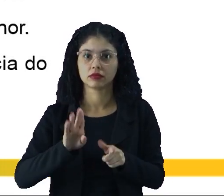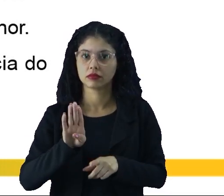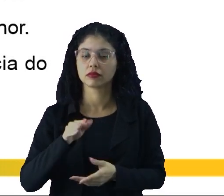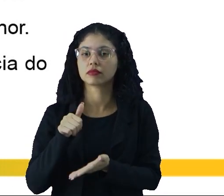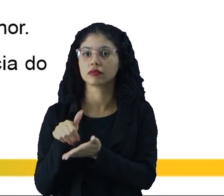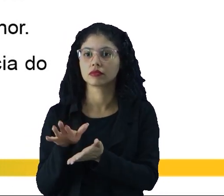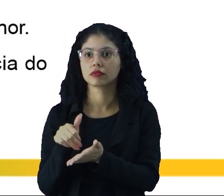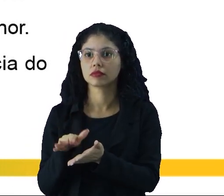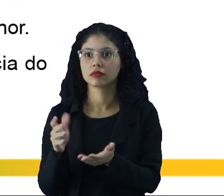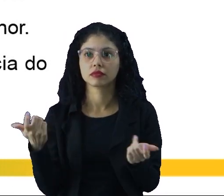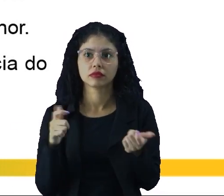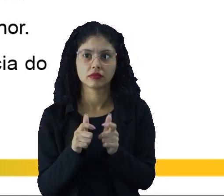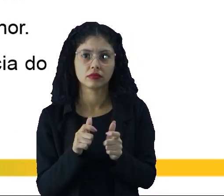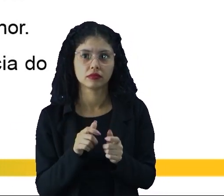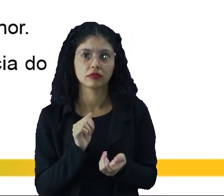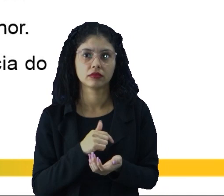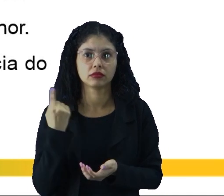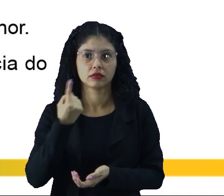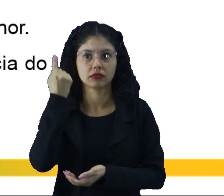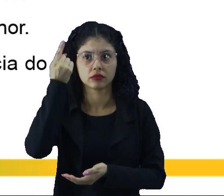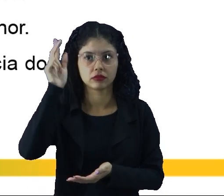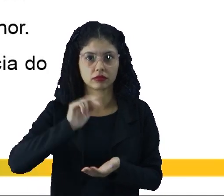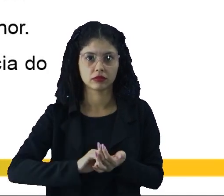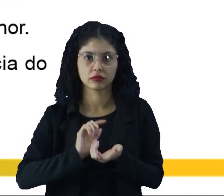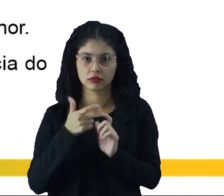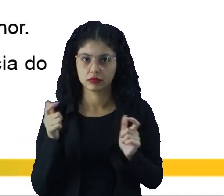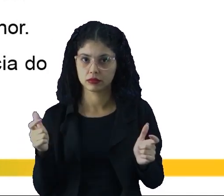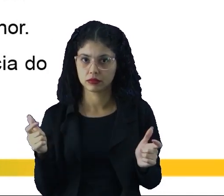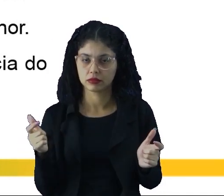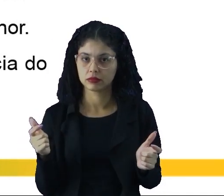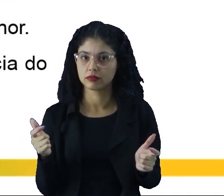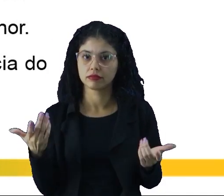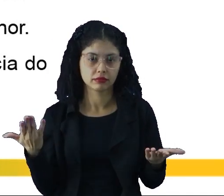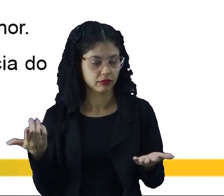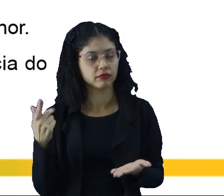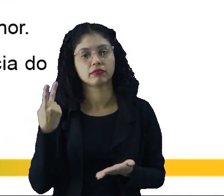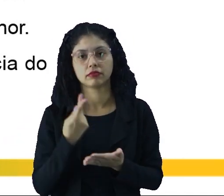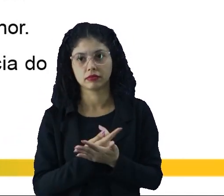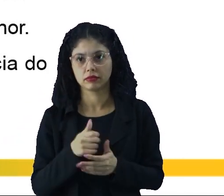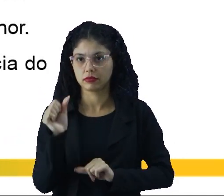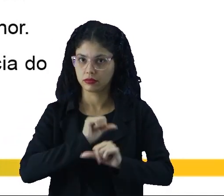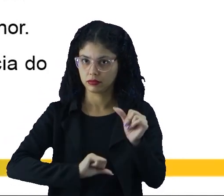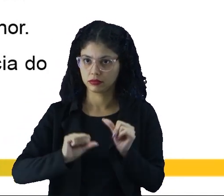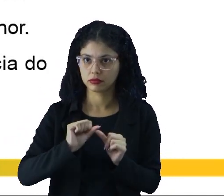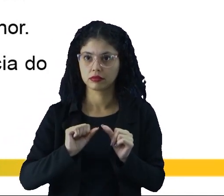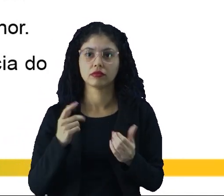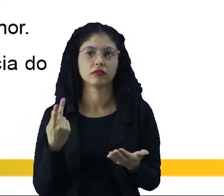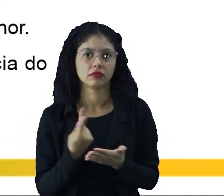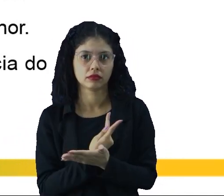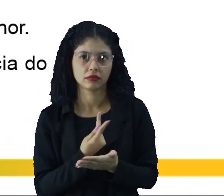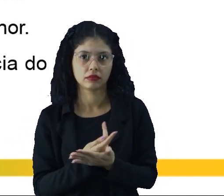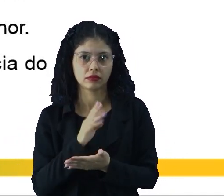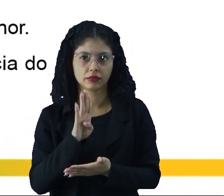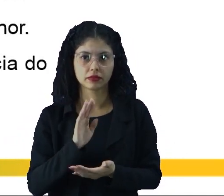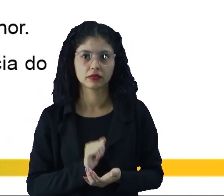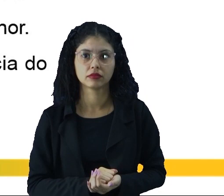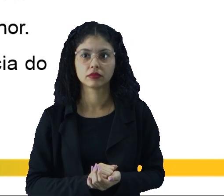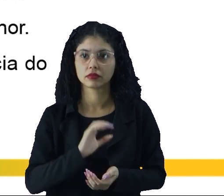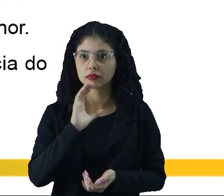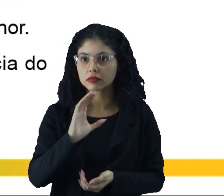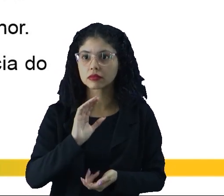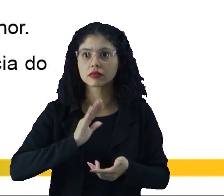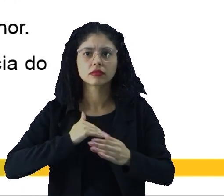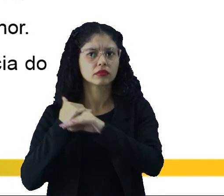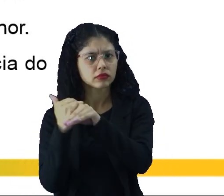B, né? Menor, pois a altura do salto seria maior. Então, está se contradizendo aí a letra B.